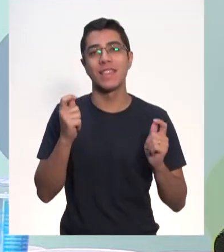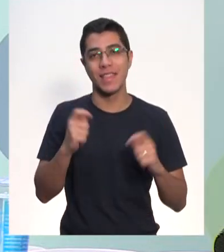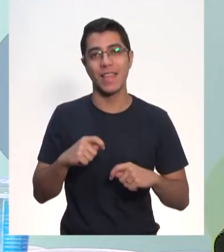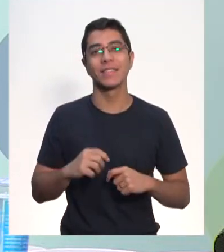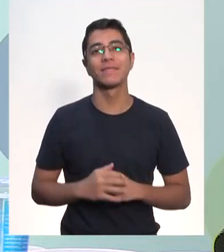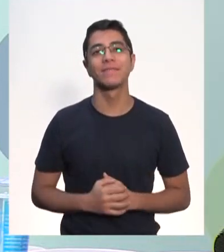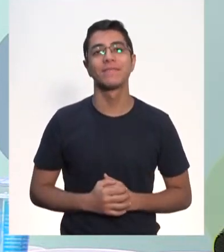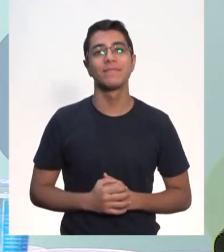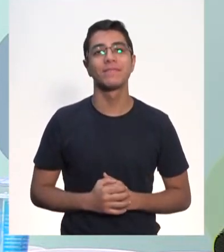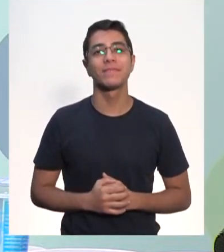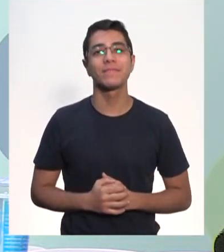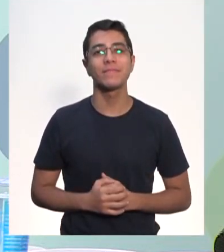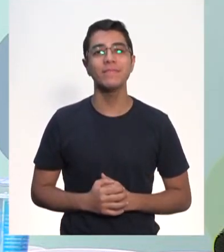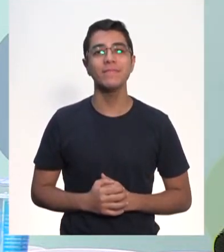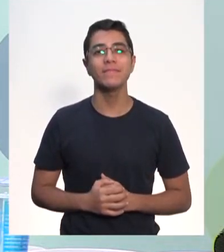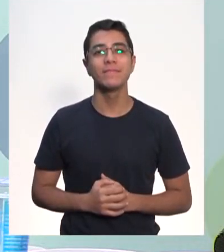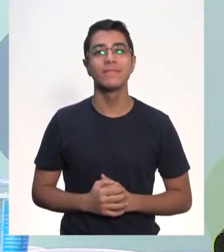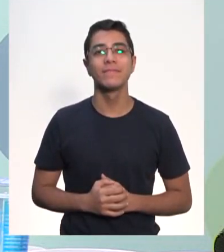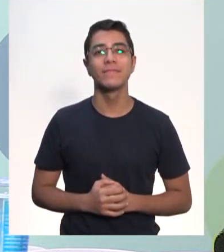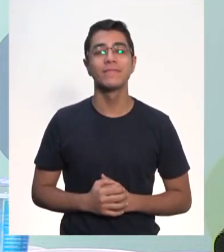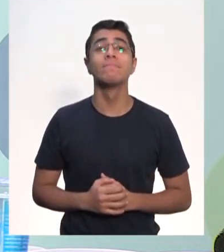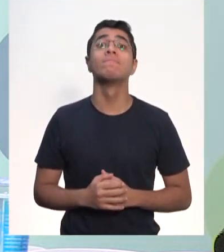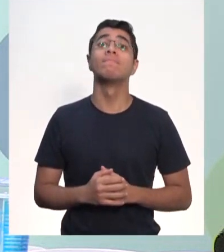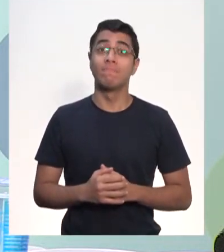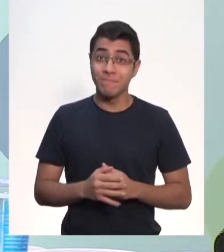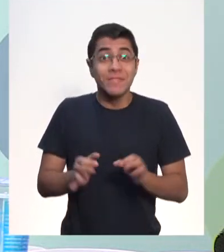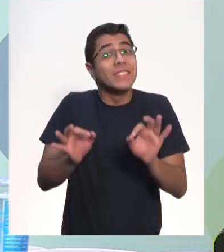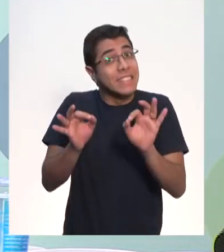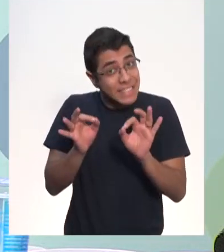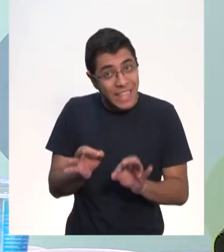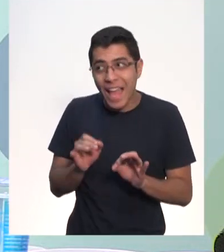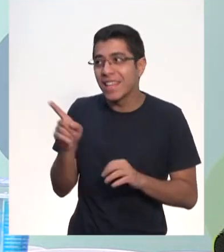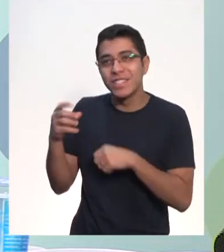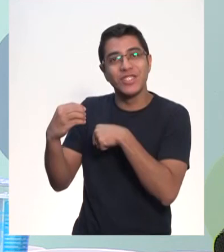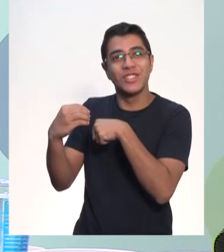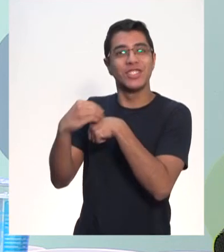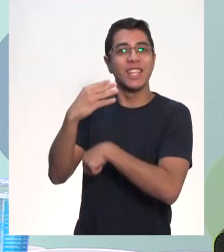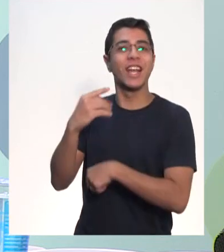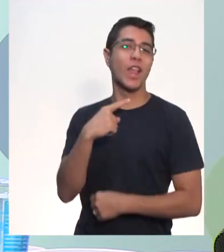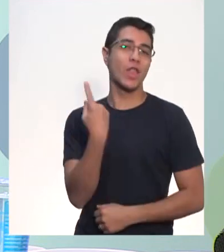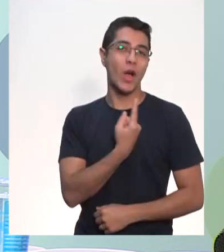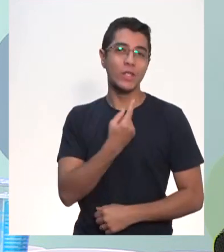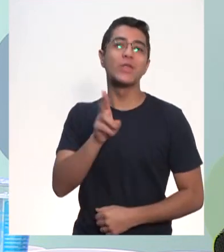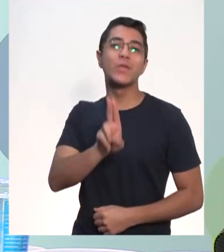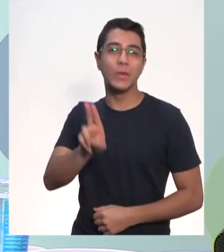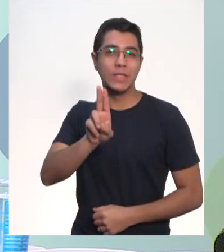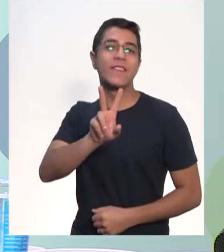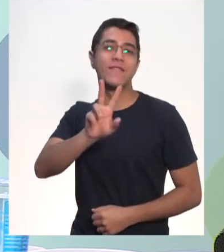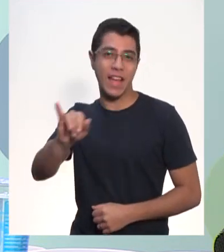Com certeza utilizaremos muito essa dica, né? Já estamos utilizando. O